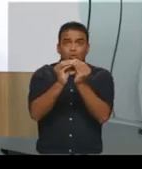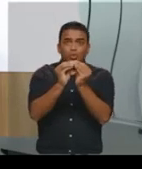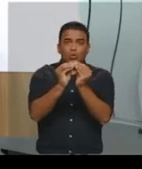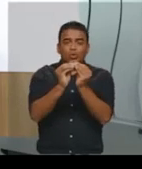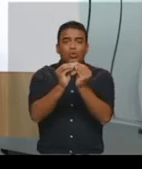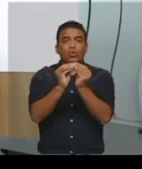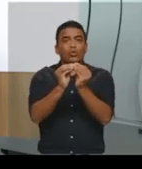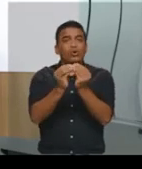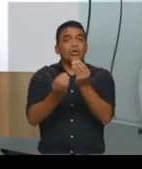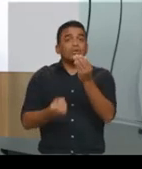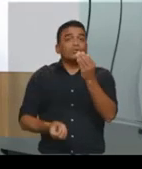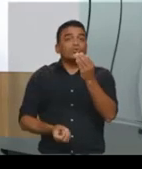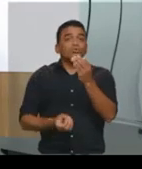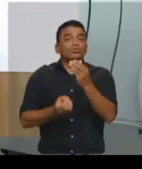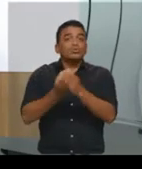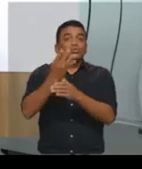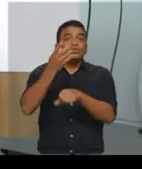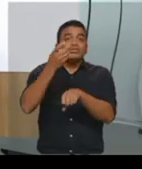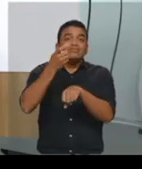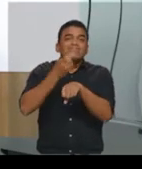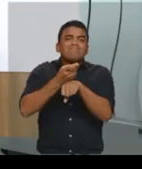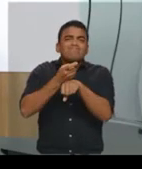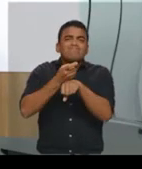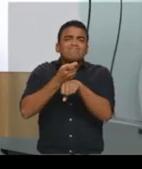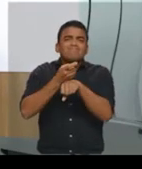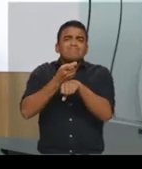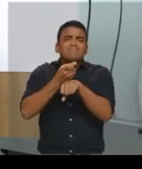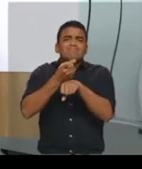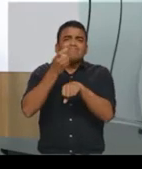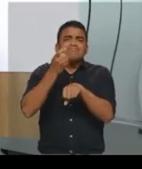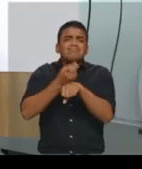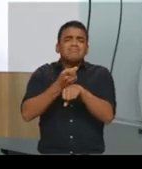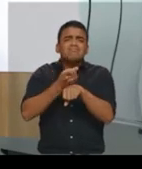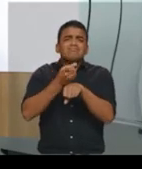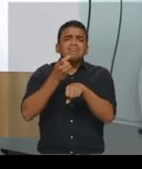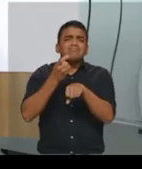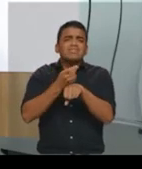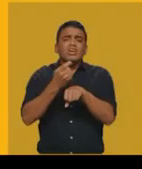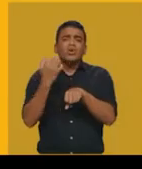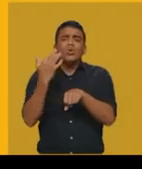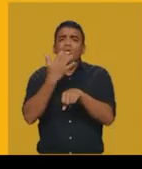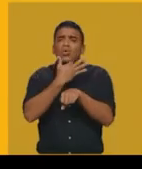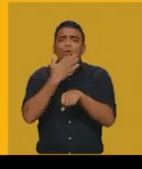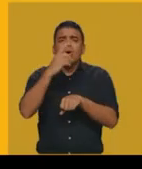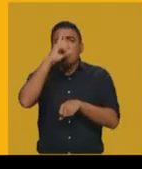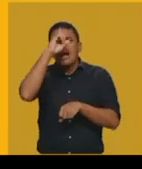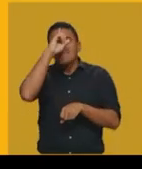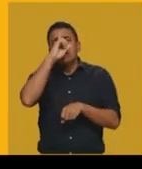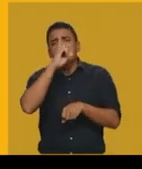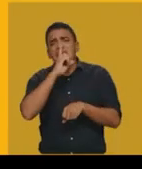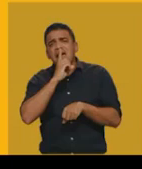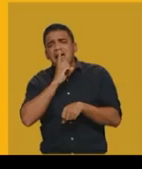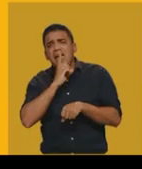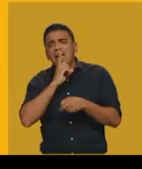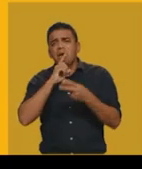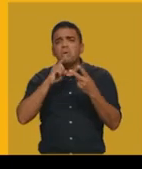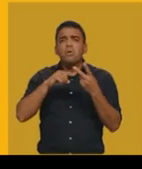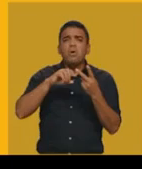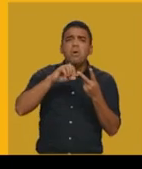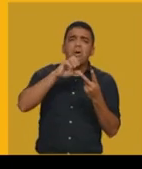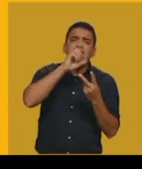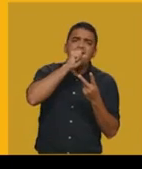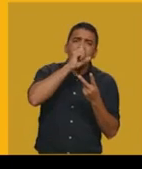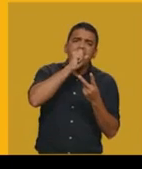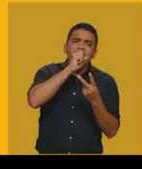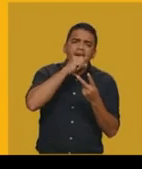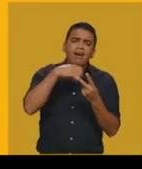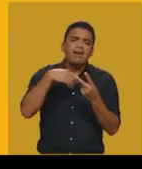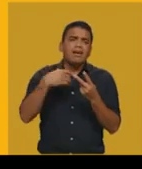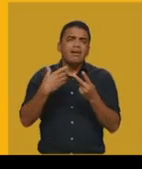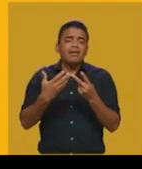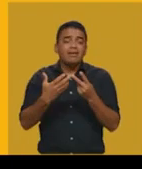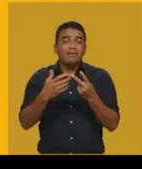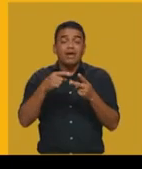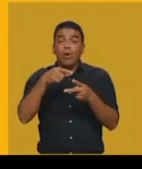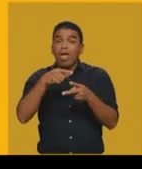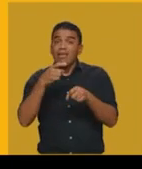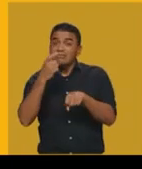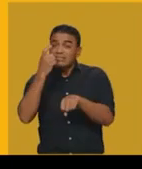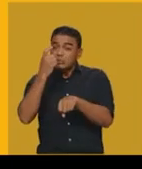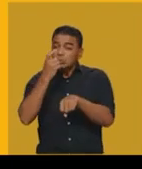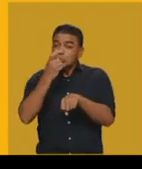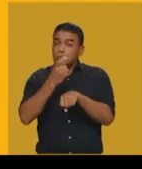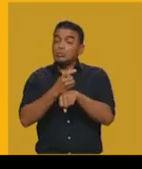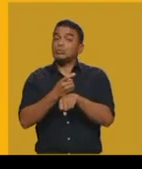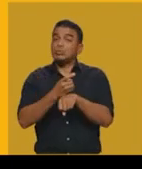de um sólido, e um sólido com uma tonalidade amarela ou alaranjada. Então, esse sólido